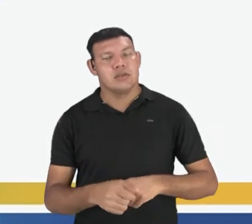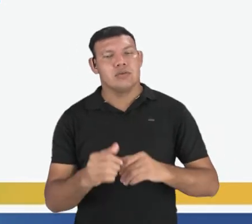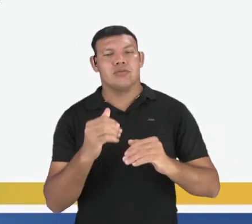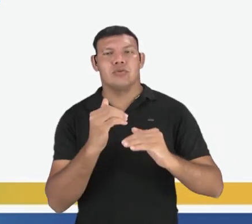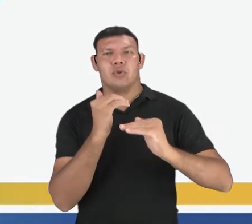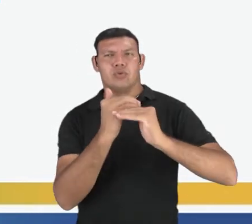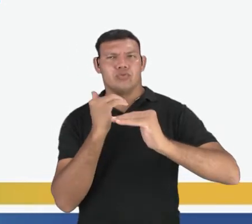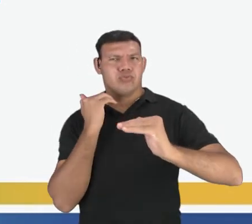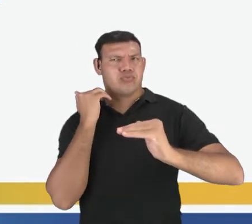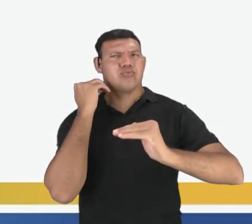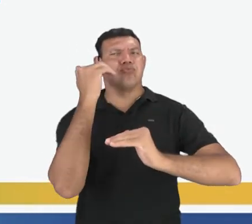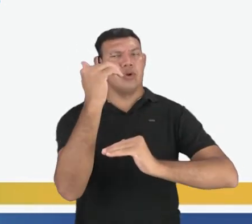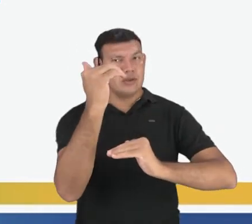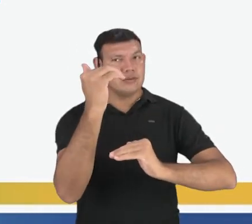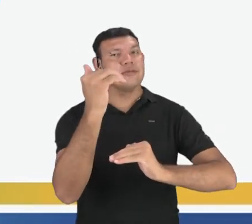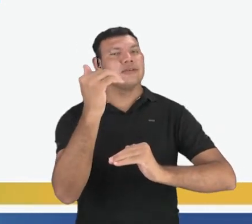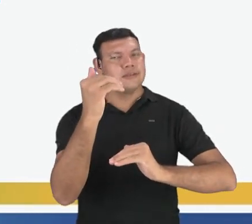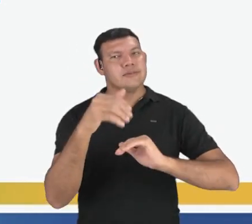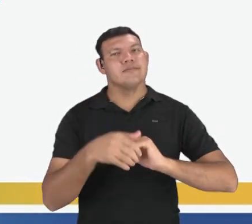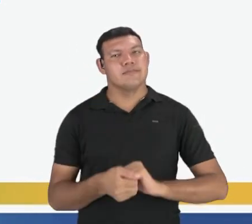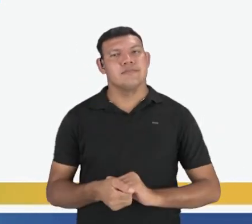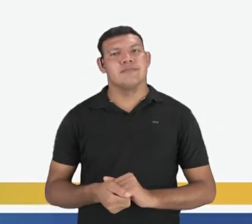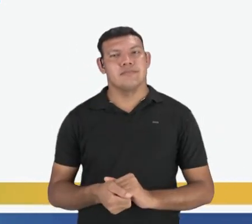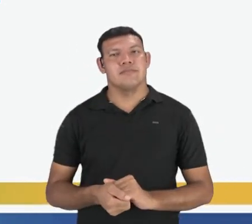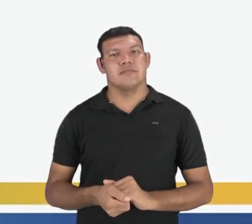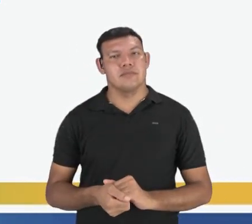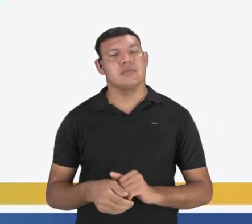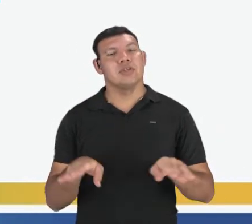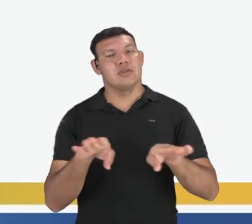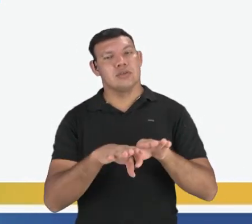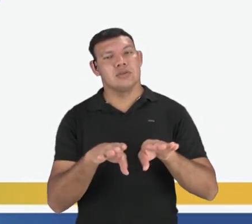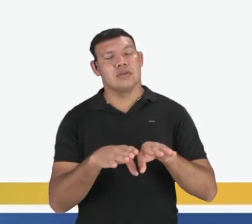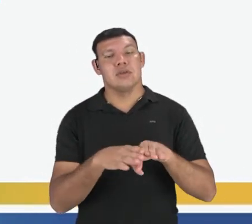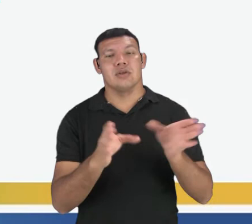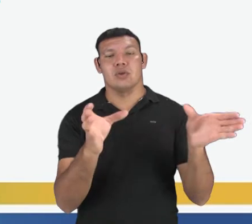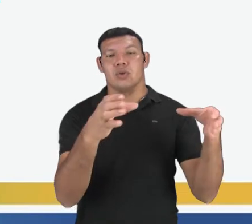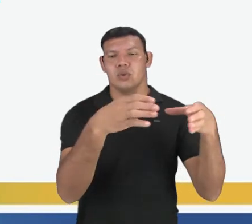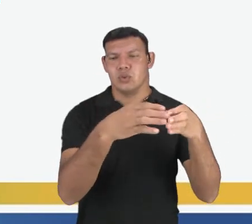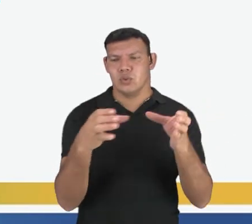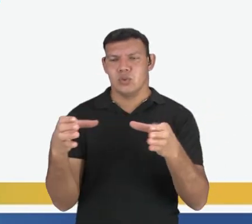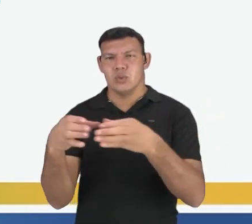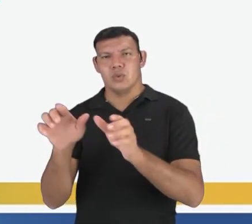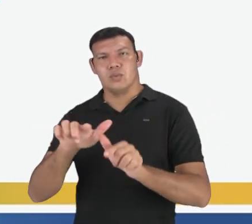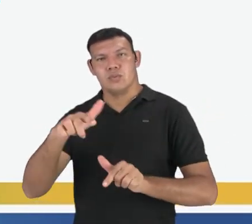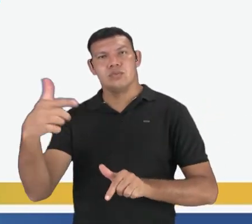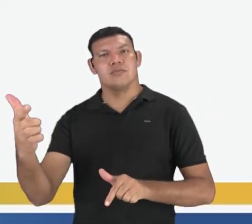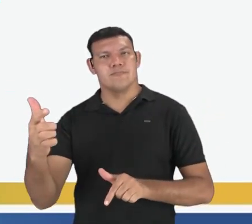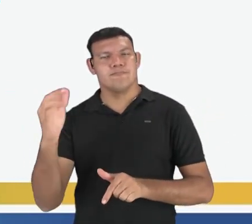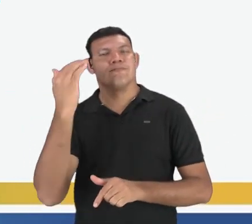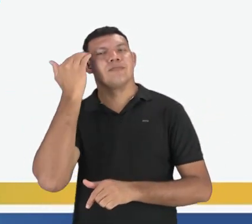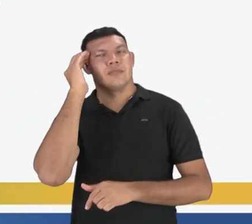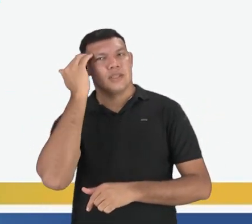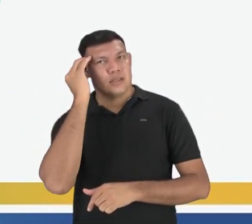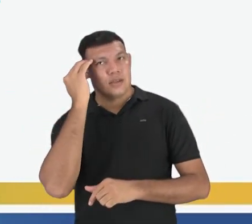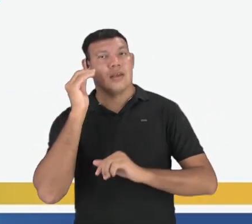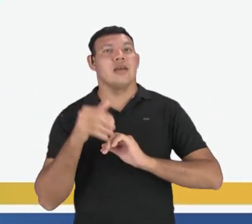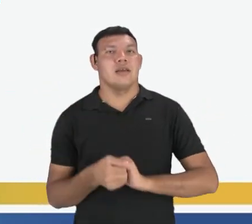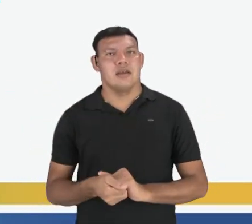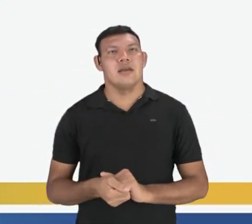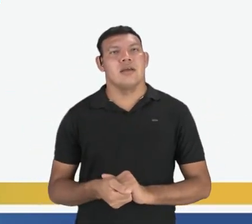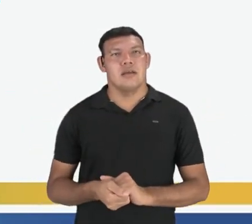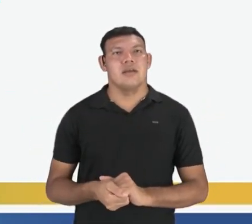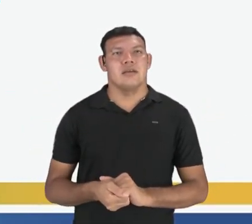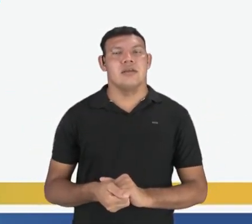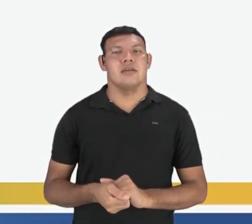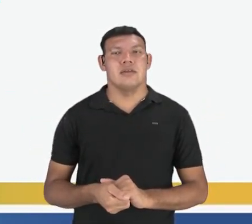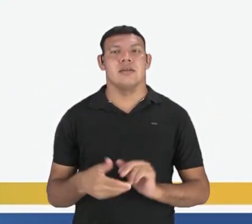quem seja em níveis superiores de entendimento, enfim, outras categorias de compreensão. Está aí a nossa fonte